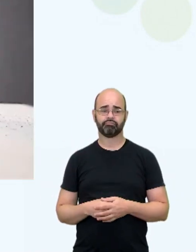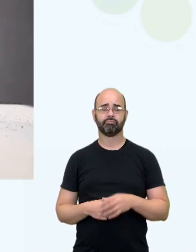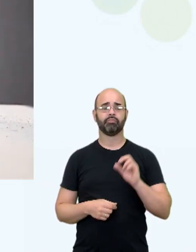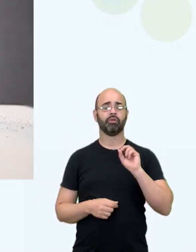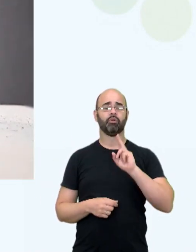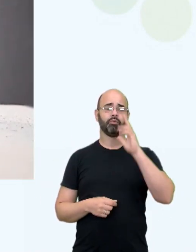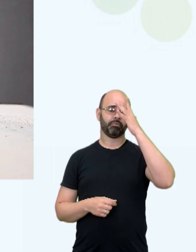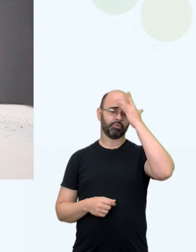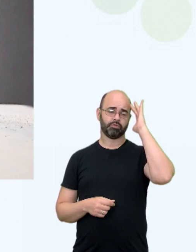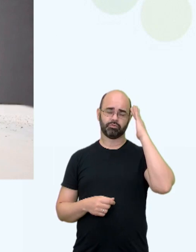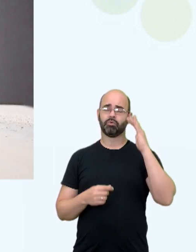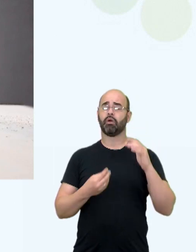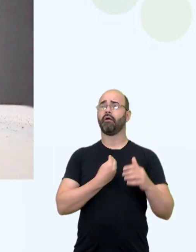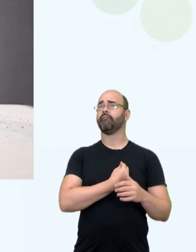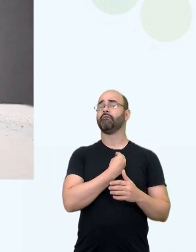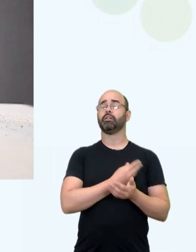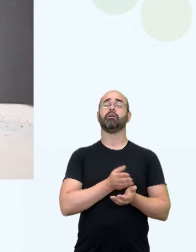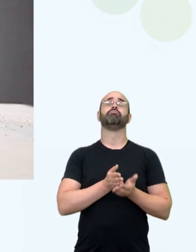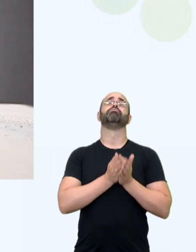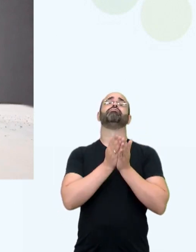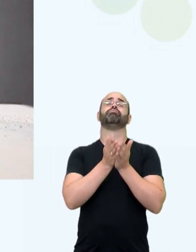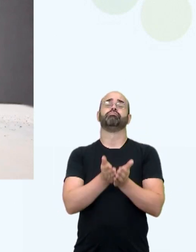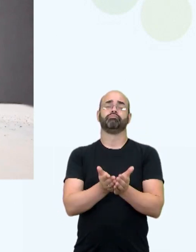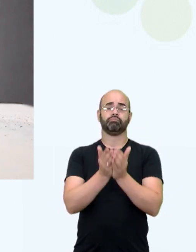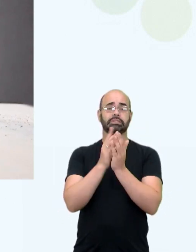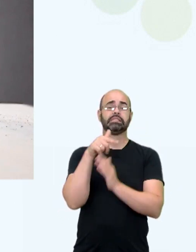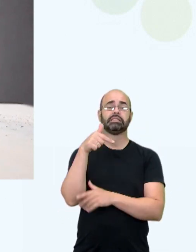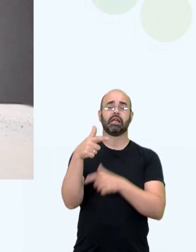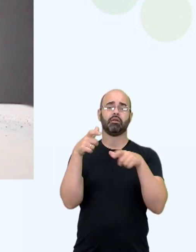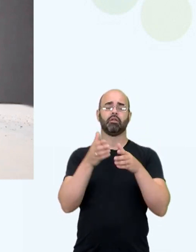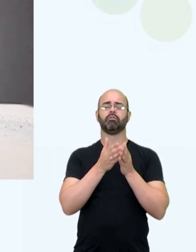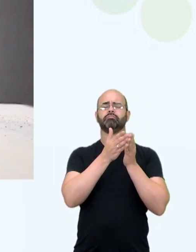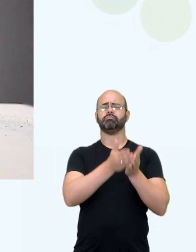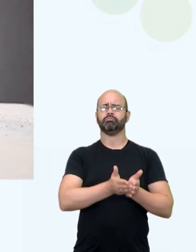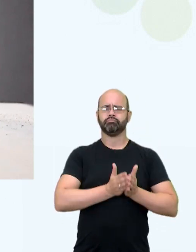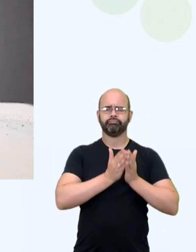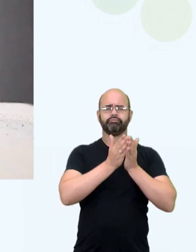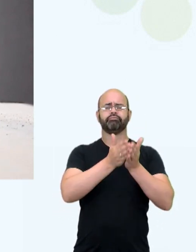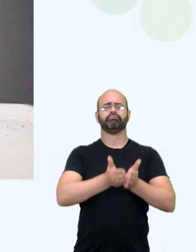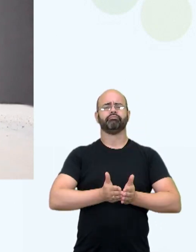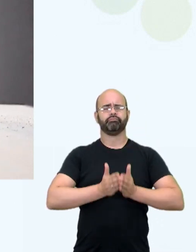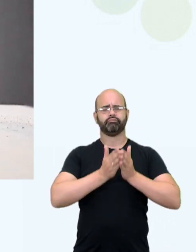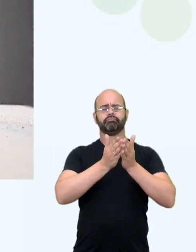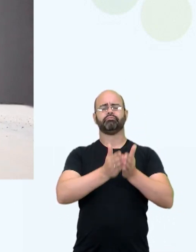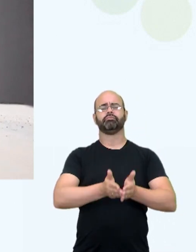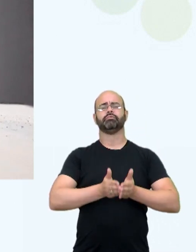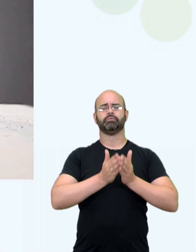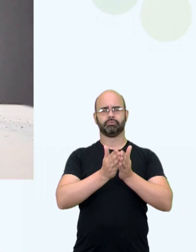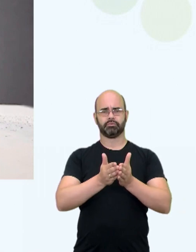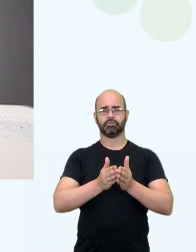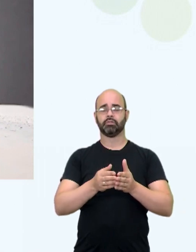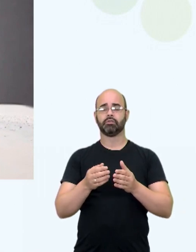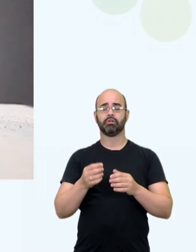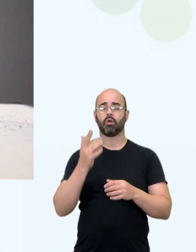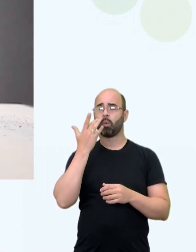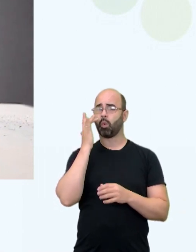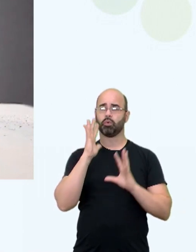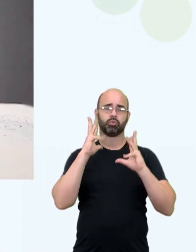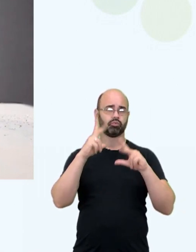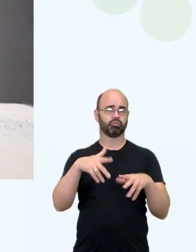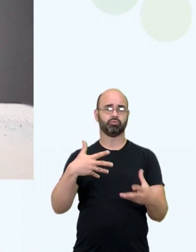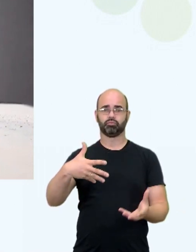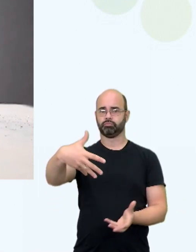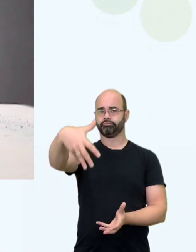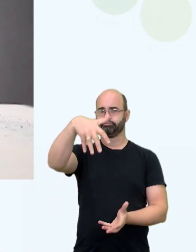uma vida inteira desbravando 7 mares, pilhando e saqueando com dedicação. Então, ele junta todo o seu ouro num baú e coloca num